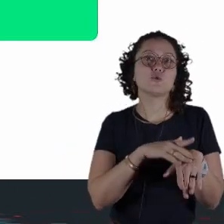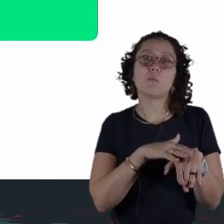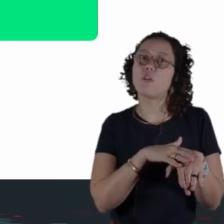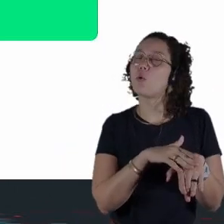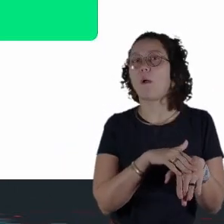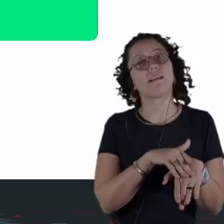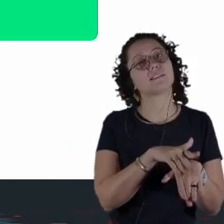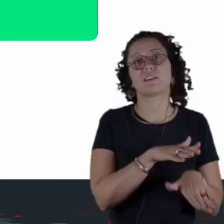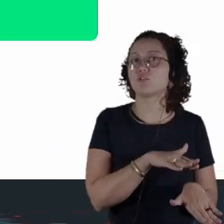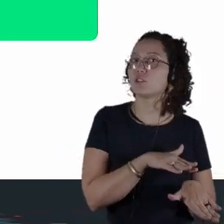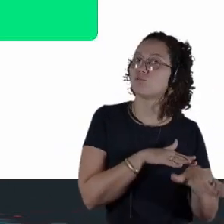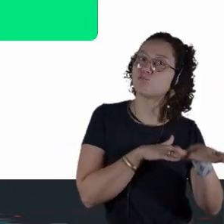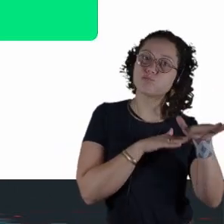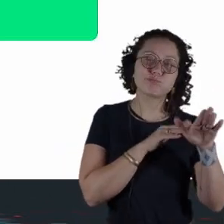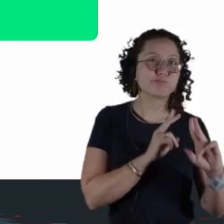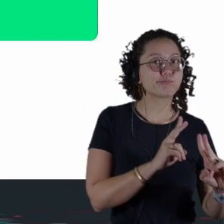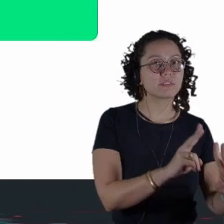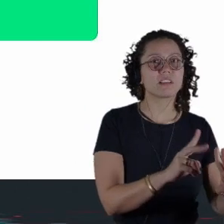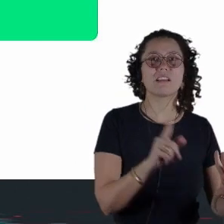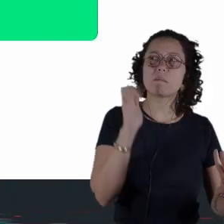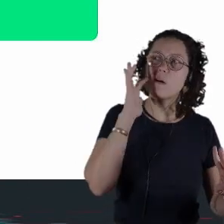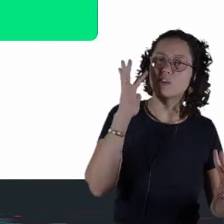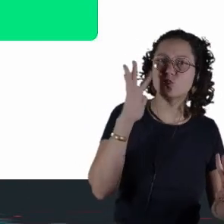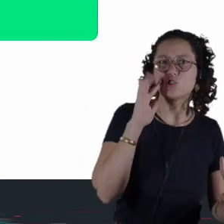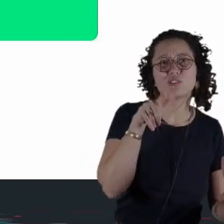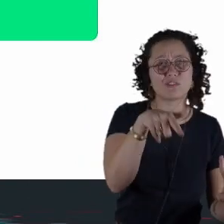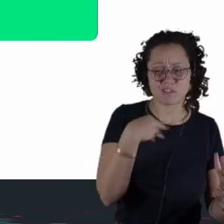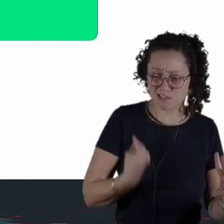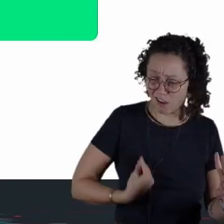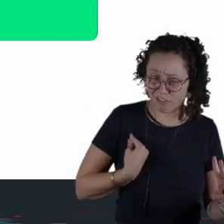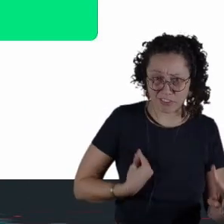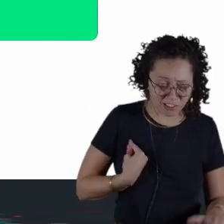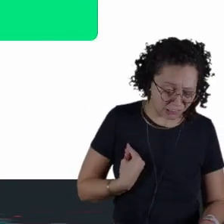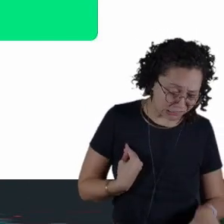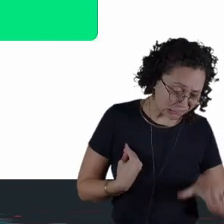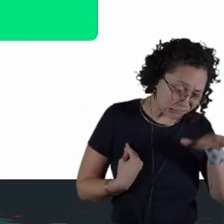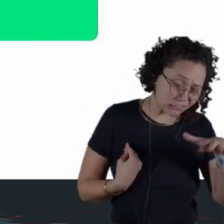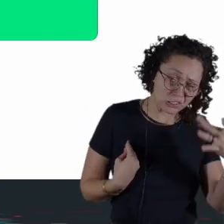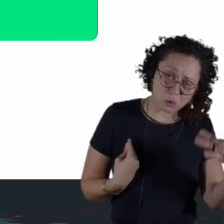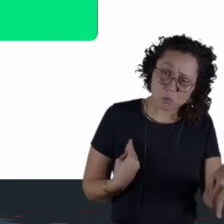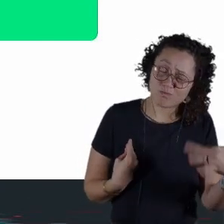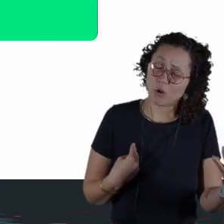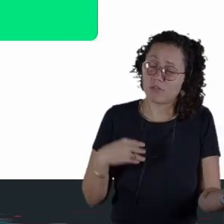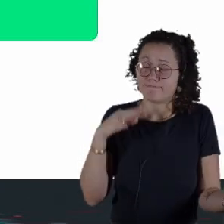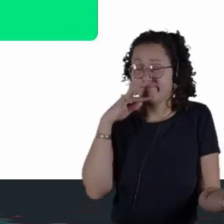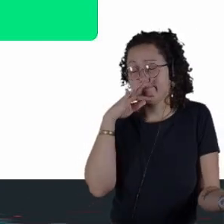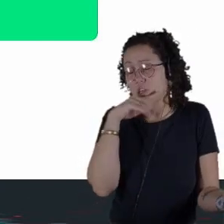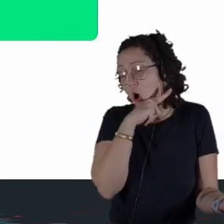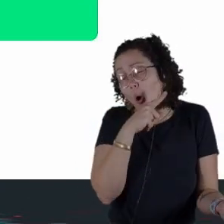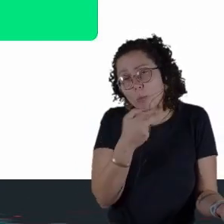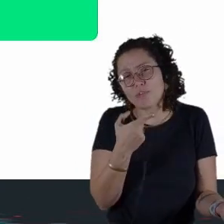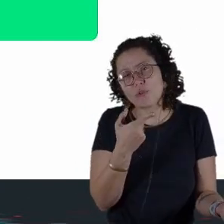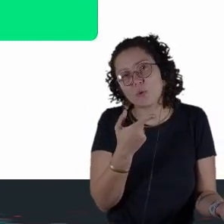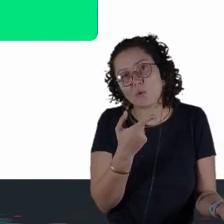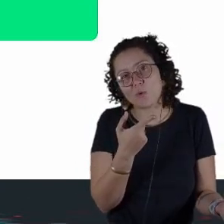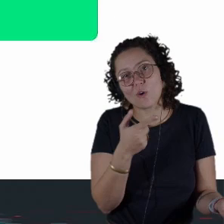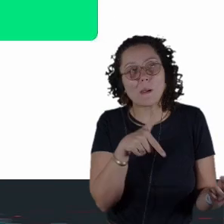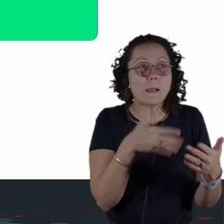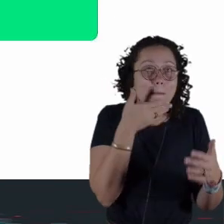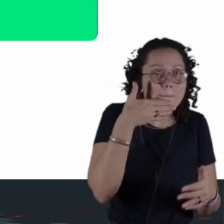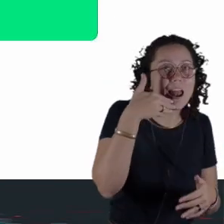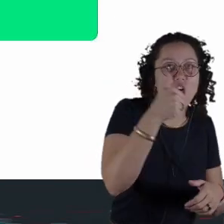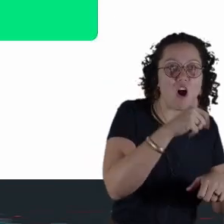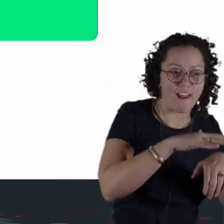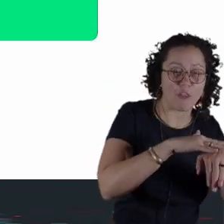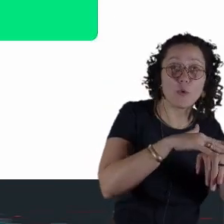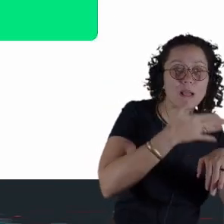crônica, imagina viver com dor. Claro. Então, melhora isso. Mas isso não